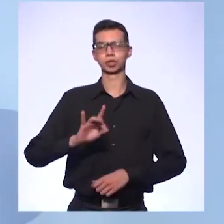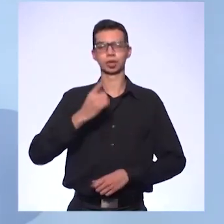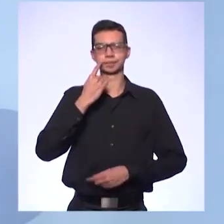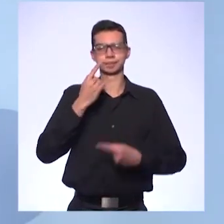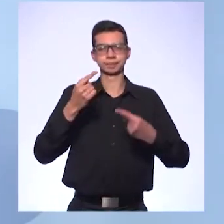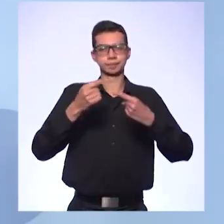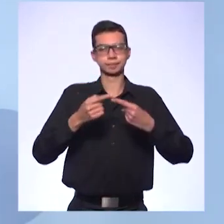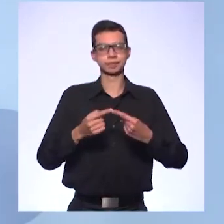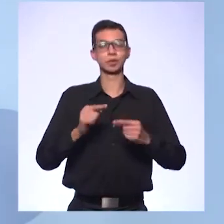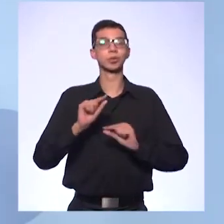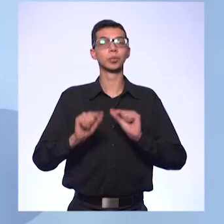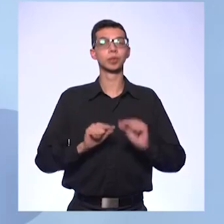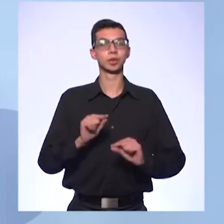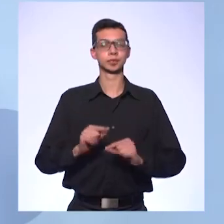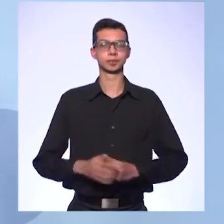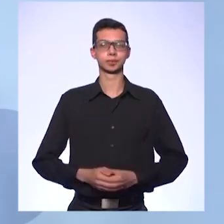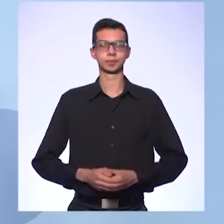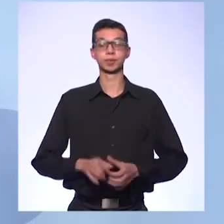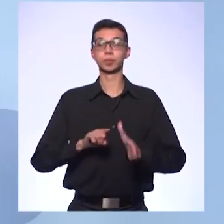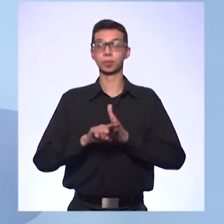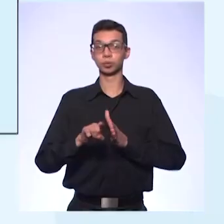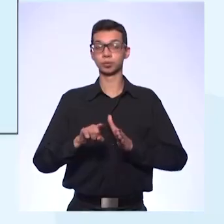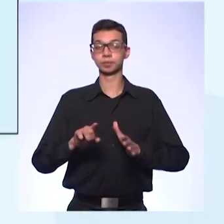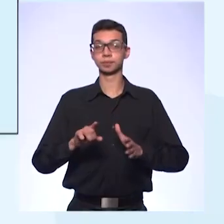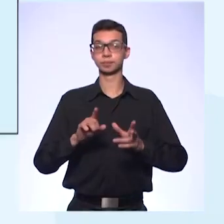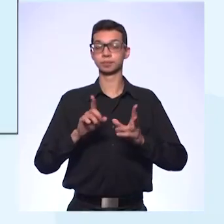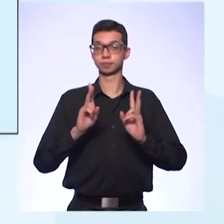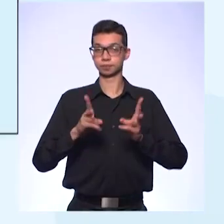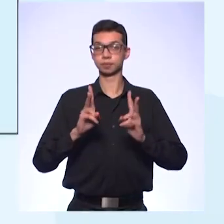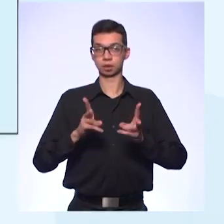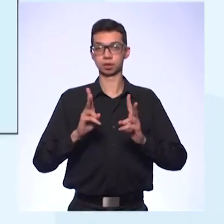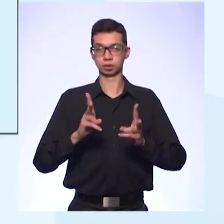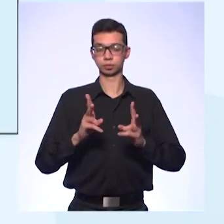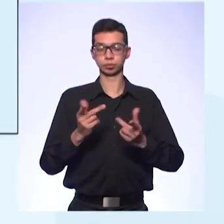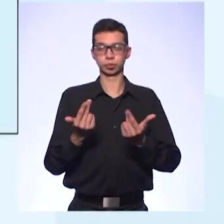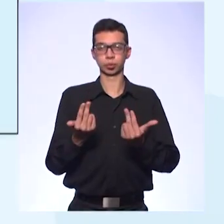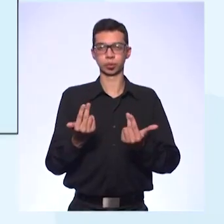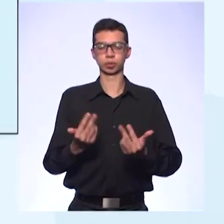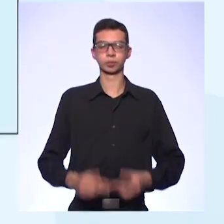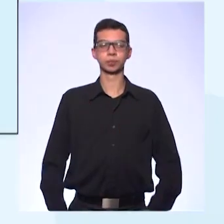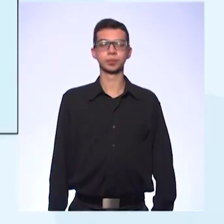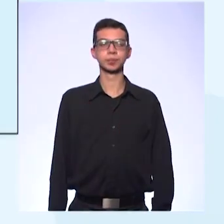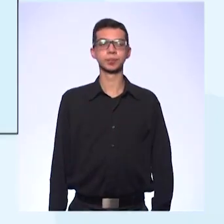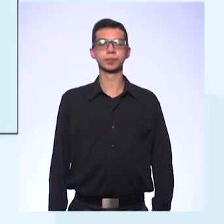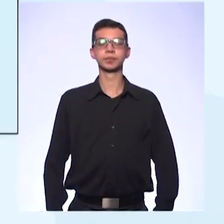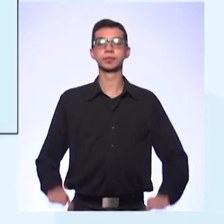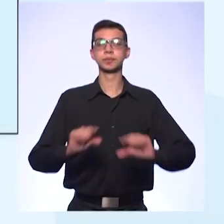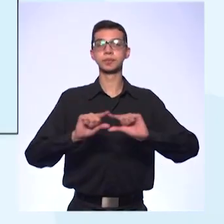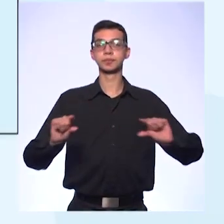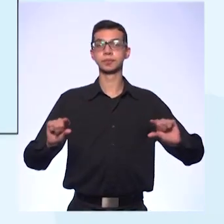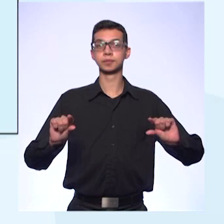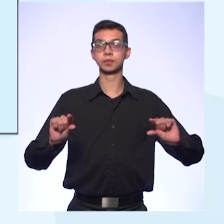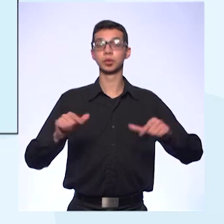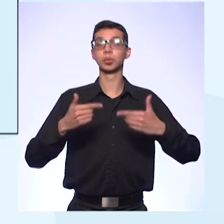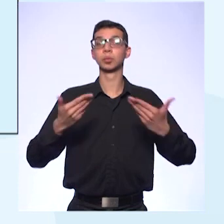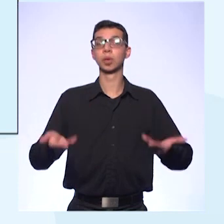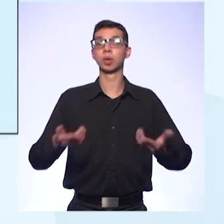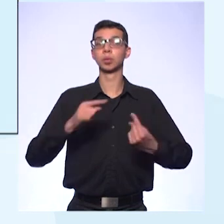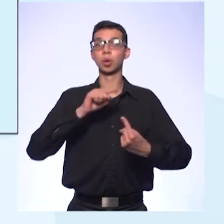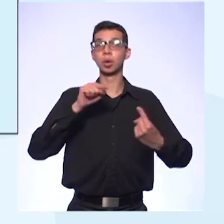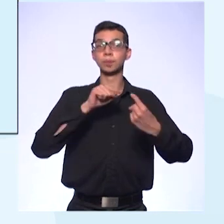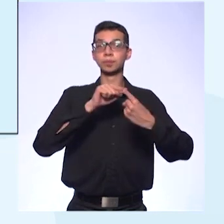Vocês vão colocar aqui, ó. É a mesma pergunta, what is the main objective of an experiment? Qual é o